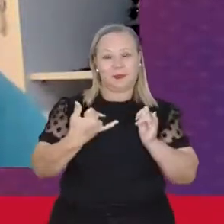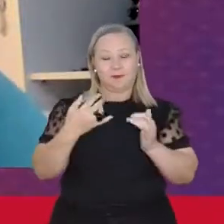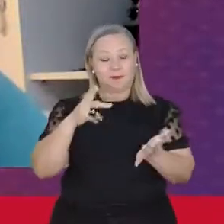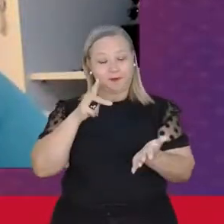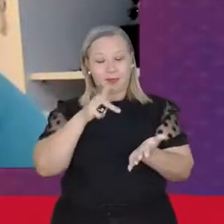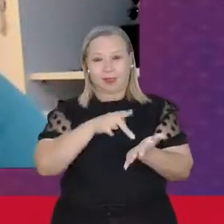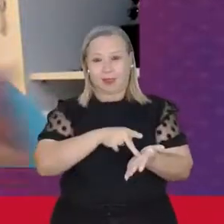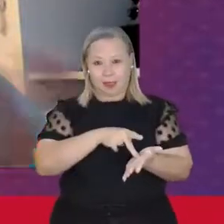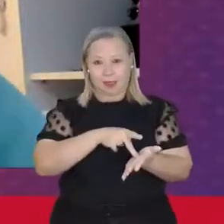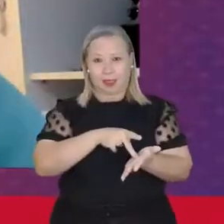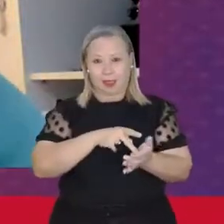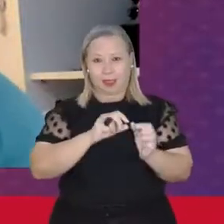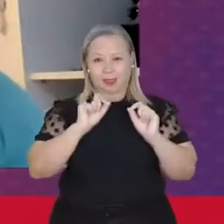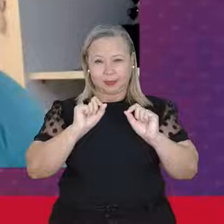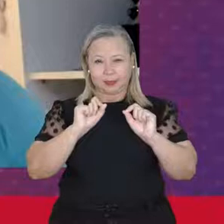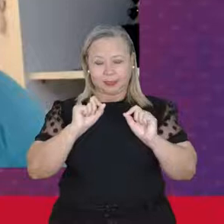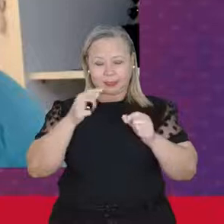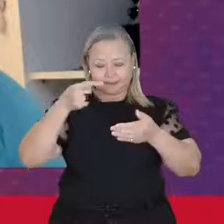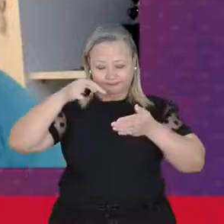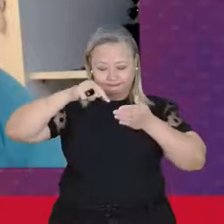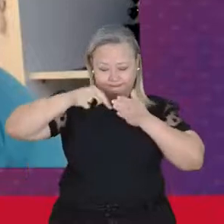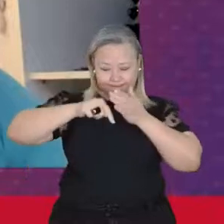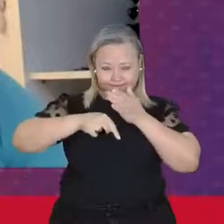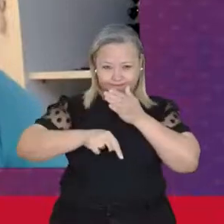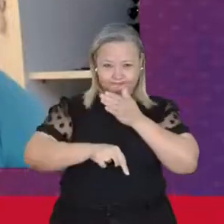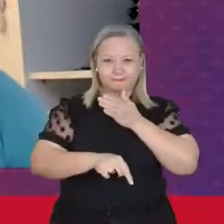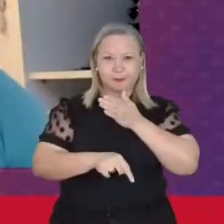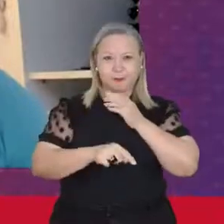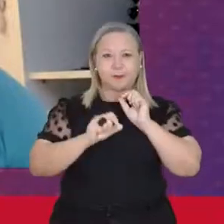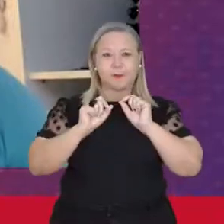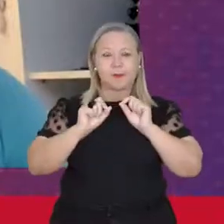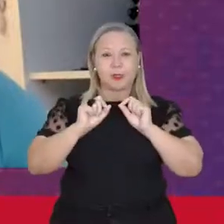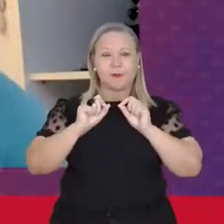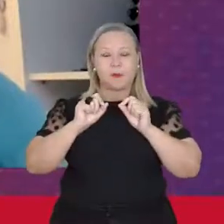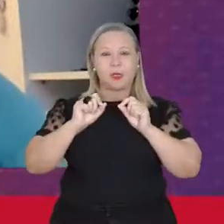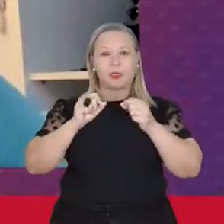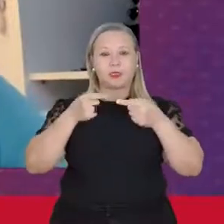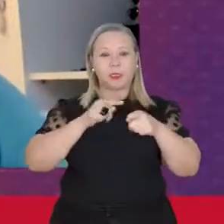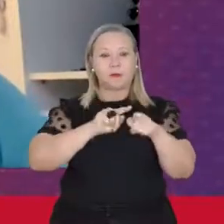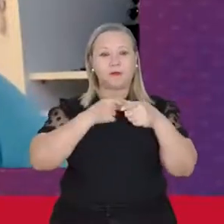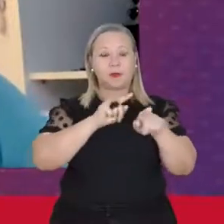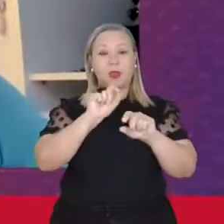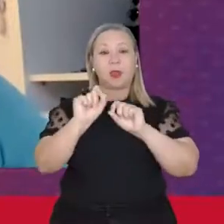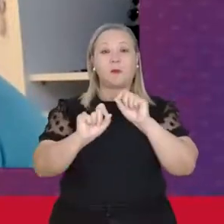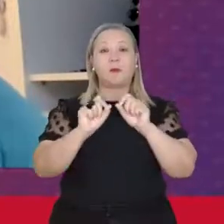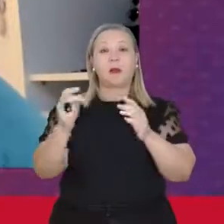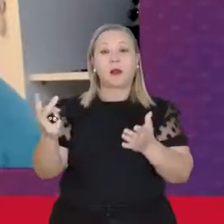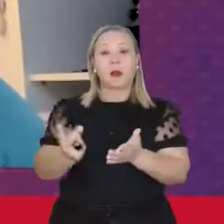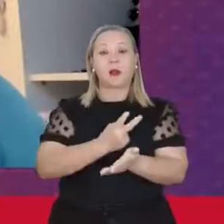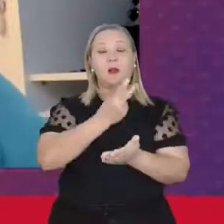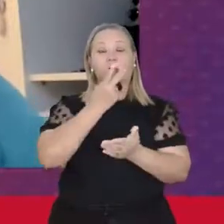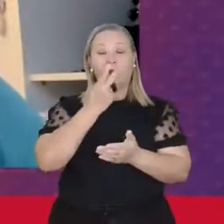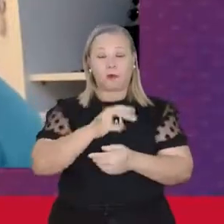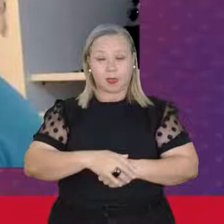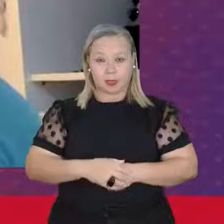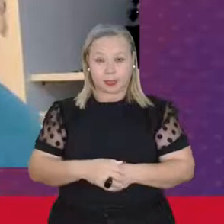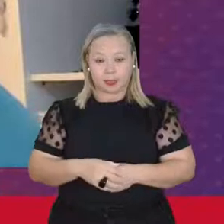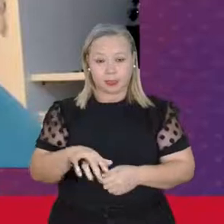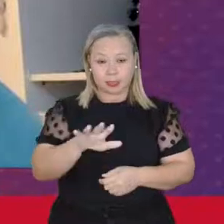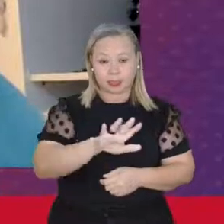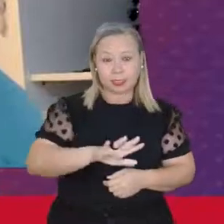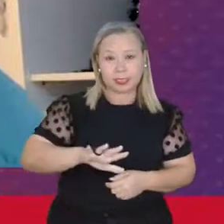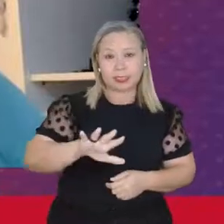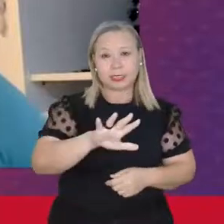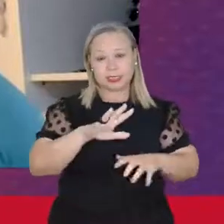realidade é profundamente afetada pelo que acontece neste mundo,